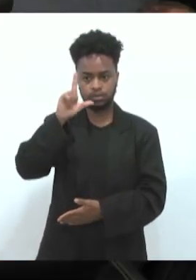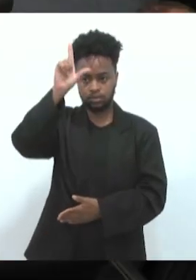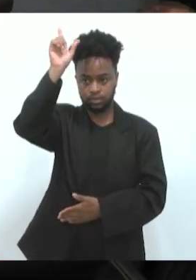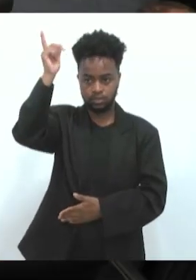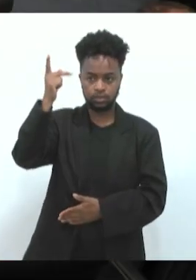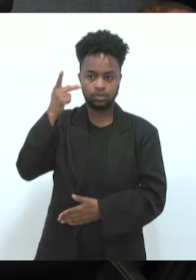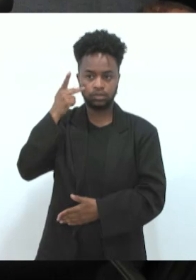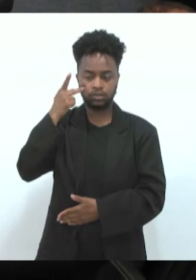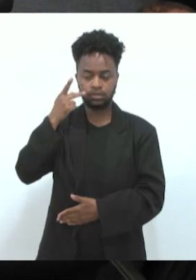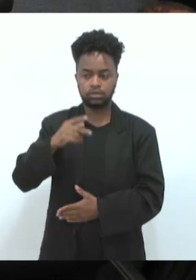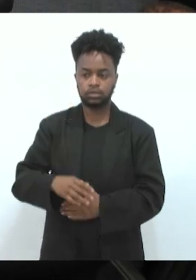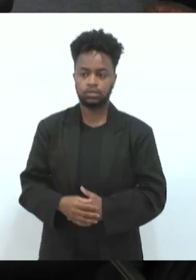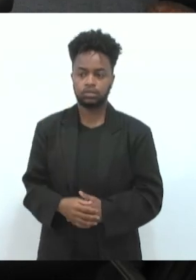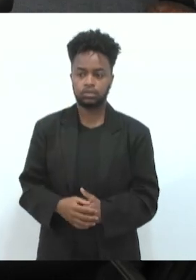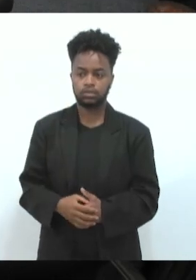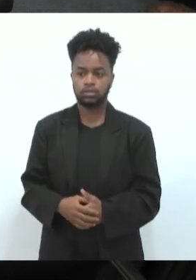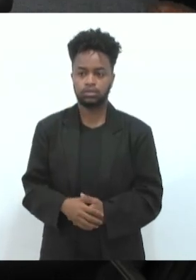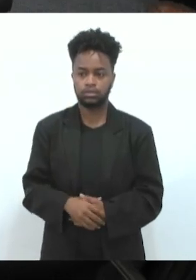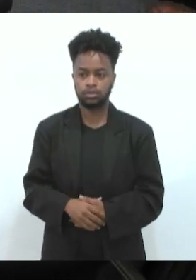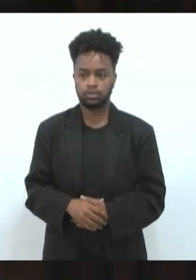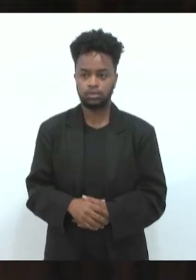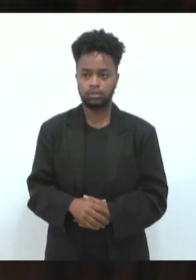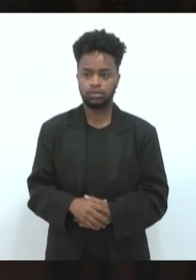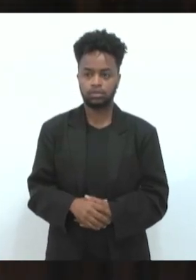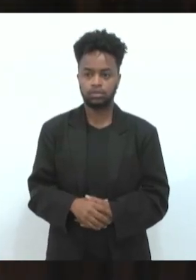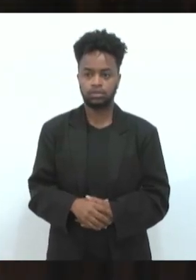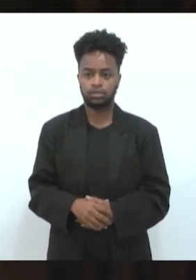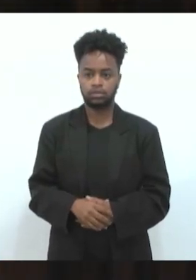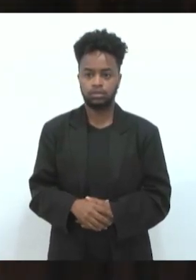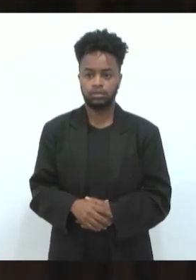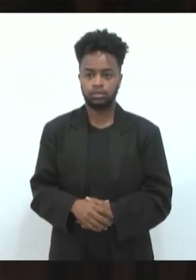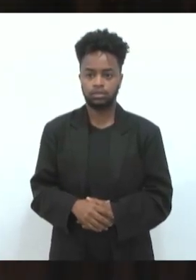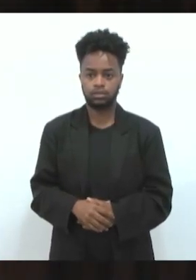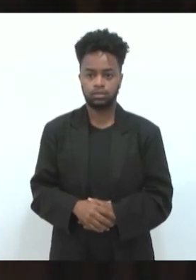O primeiro orador inscrito é o deputado Luiz Paulo.